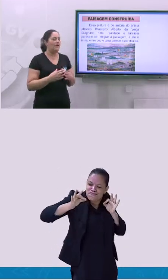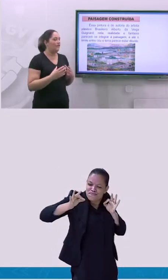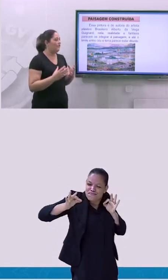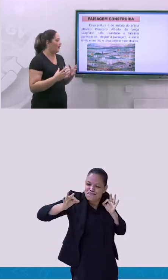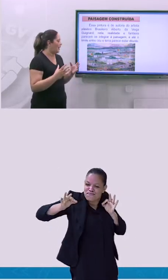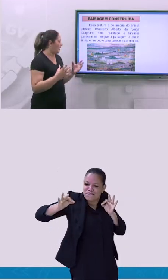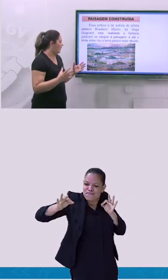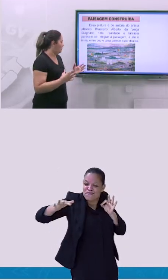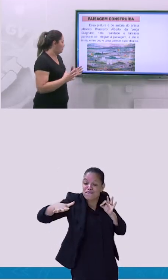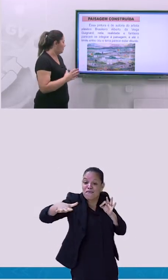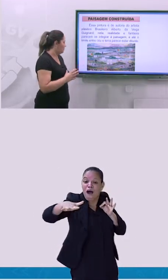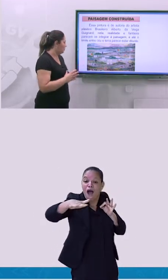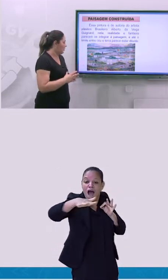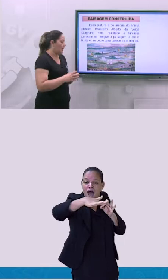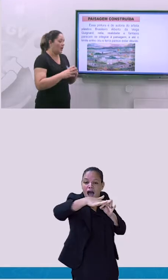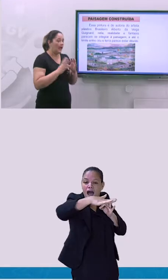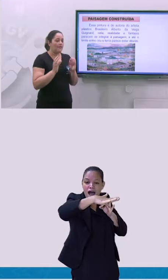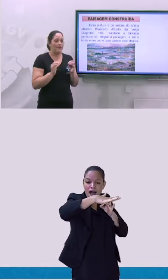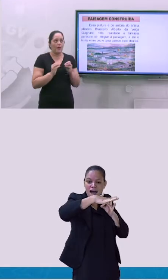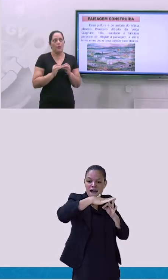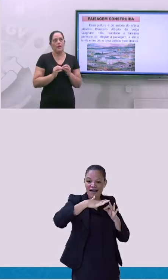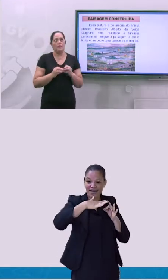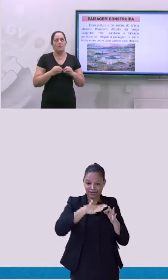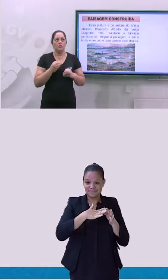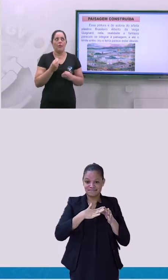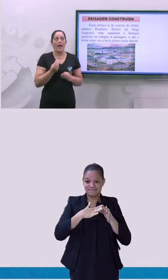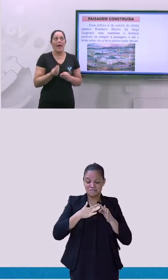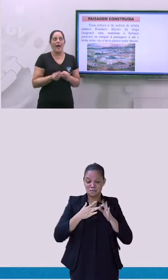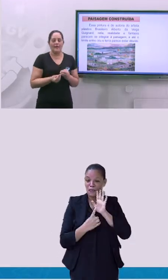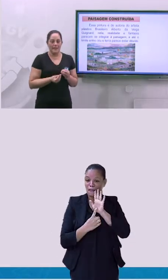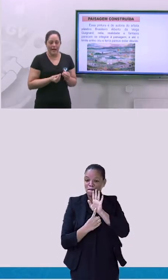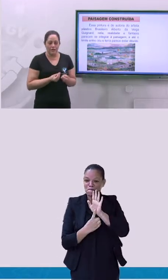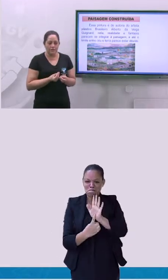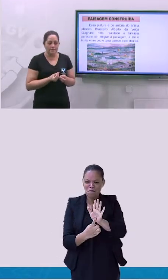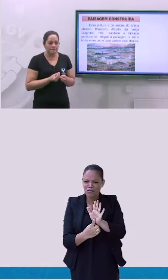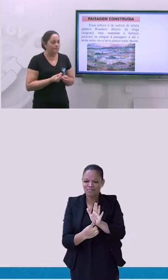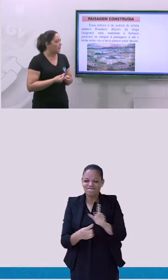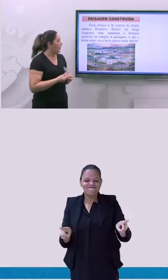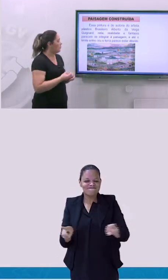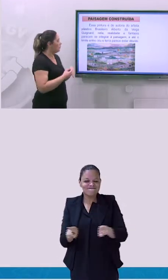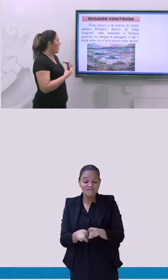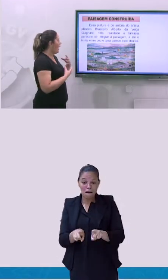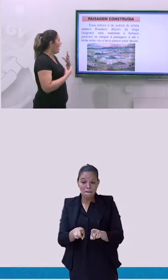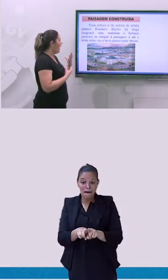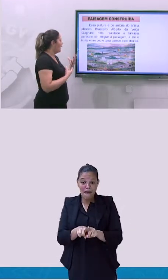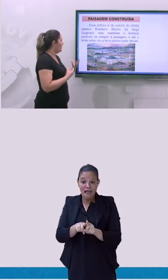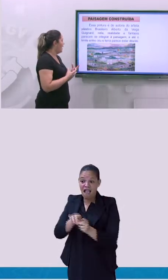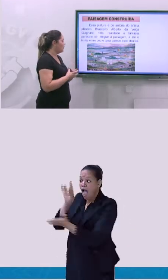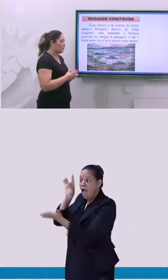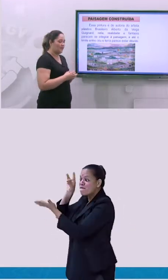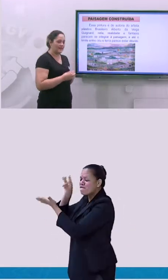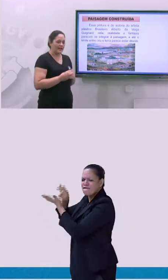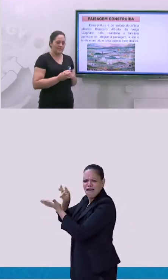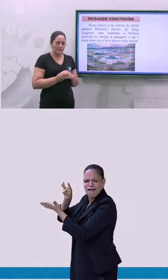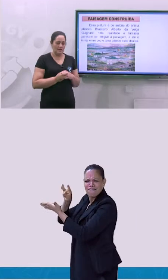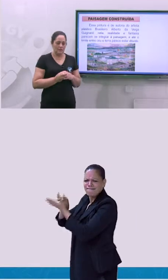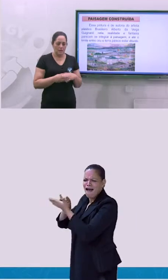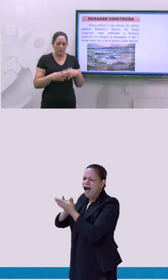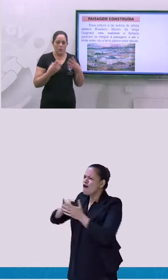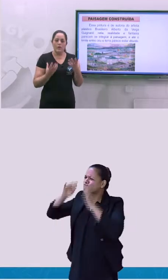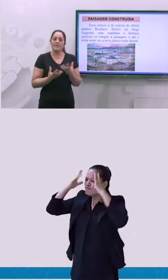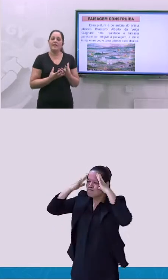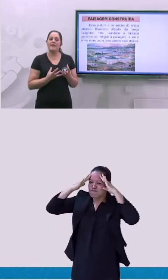isso, ver além do horizonte. Eu falo ali que misturou realidade, né, misturou a realidade com a